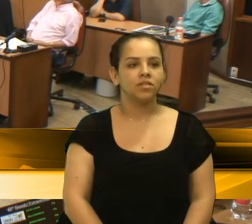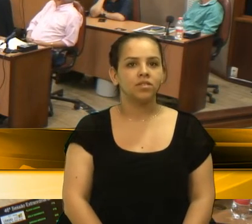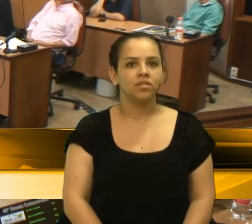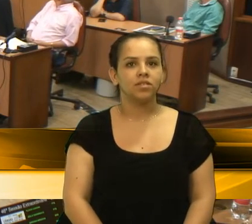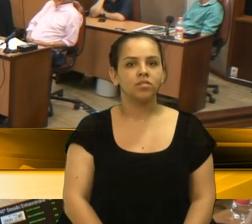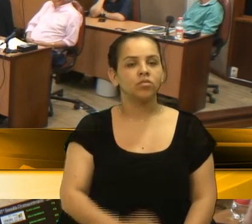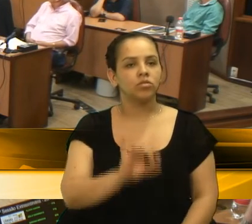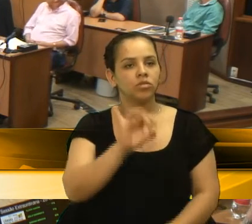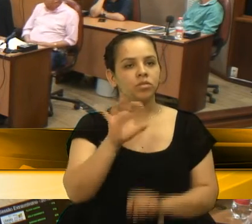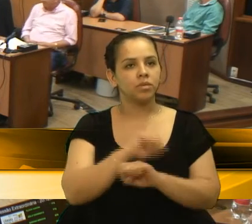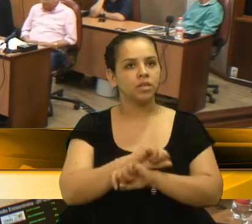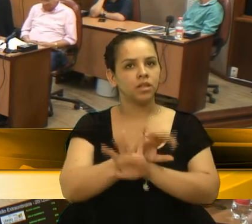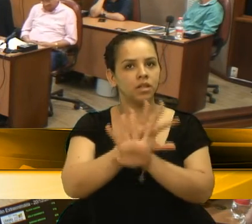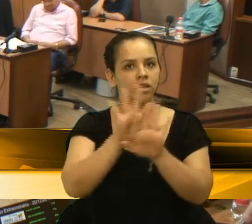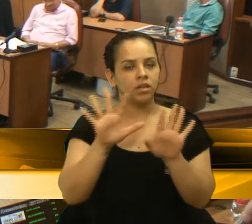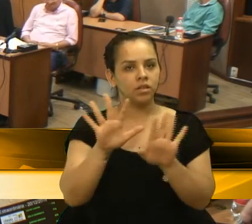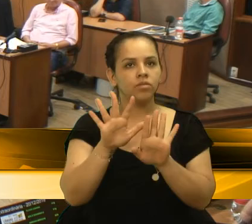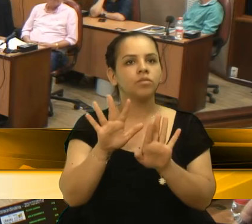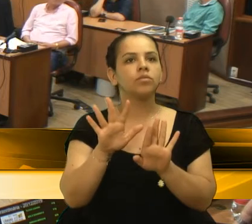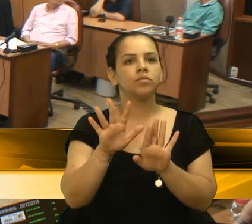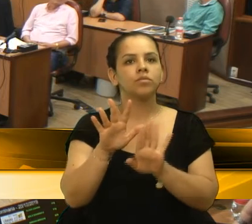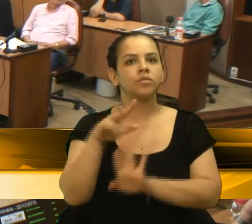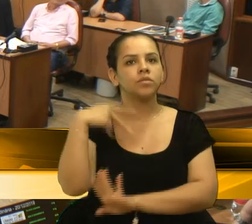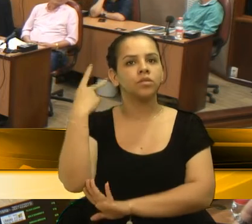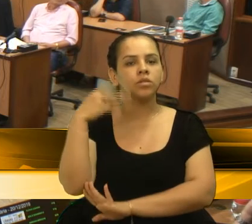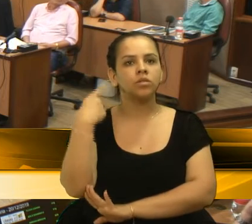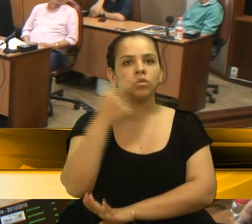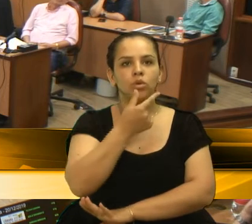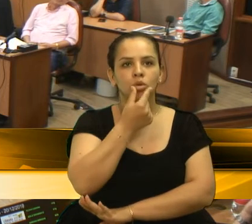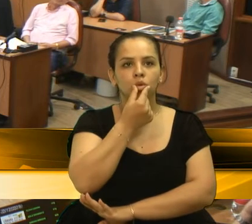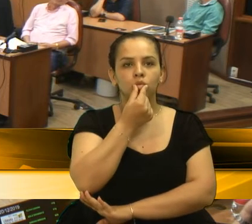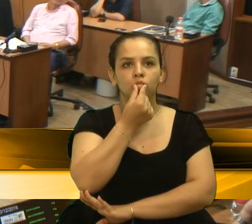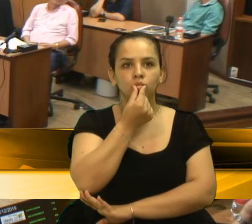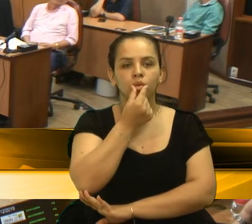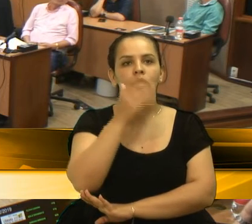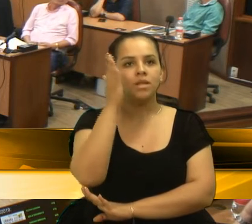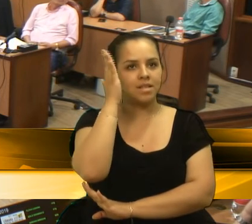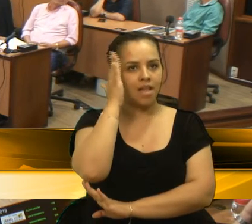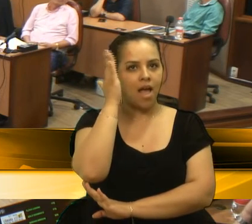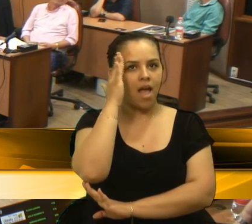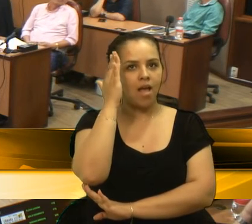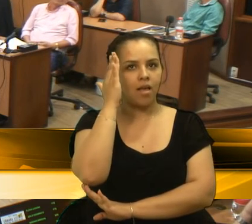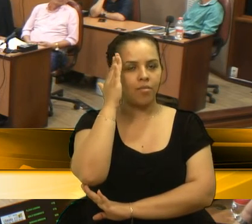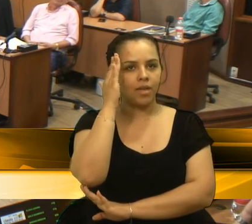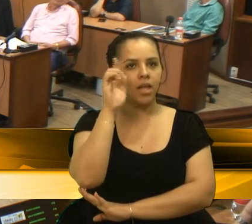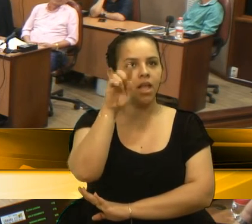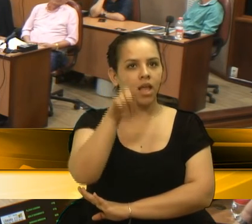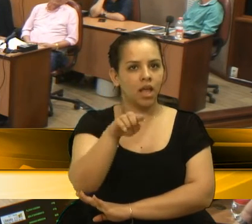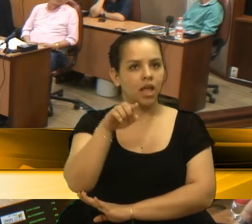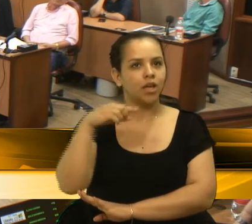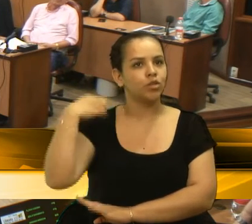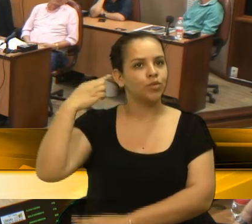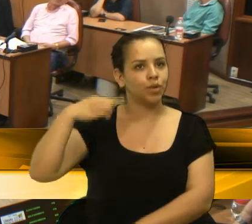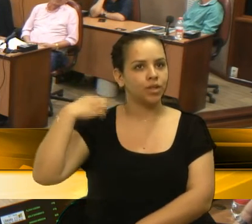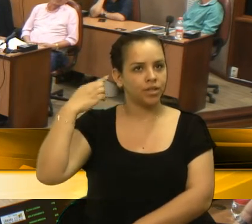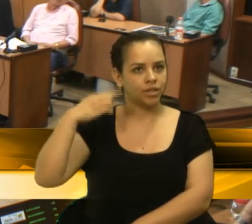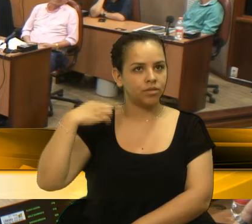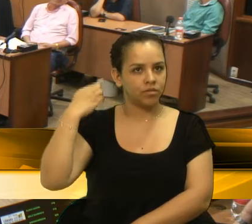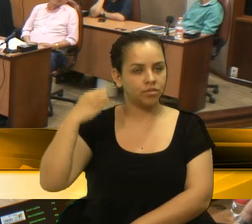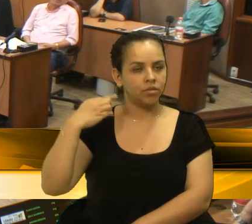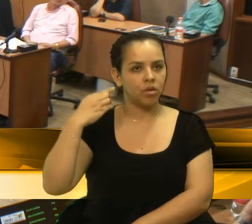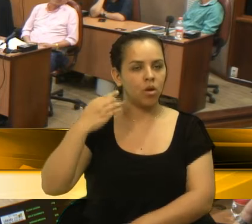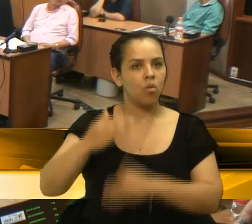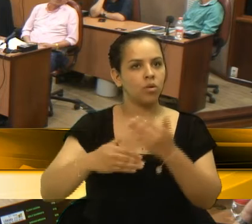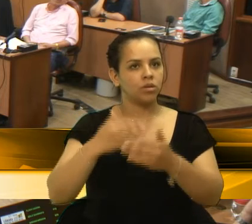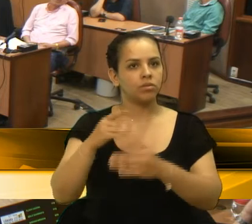Só para deixar bem claro, o vereador Rodrigo Beltrão, ele sabe muito bem disso, ele é advogado. O advogado, quando